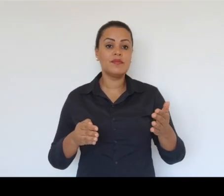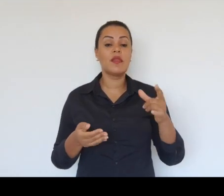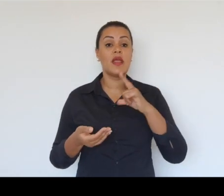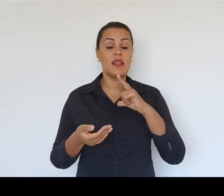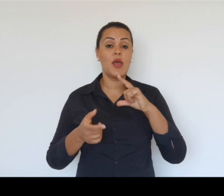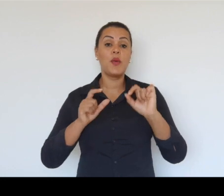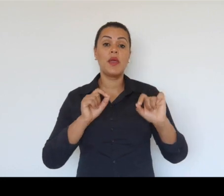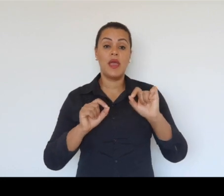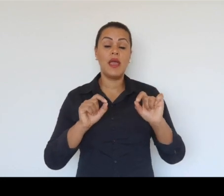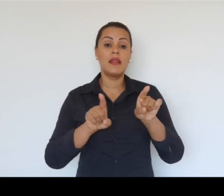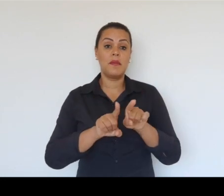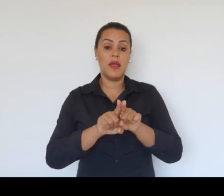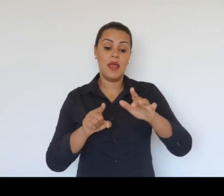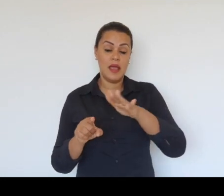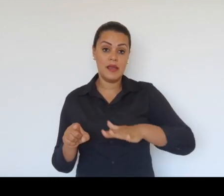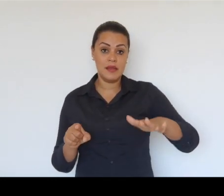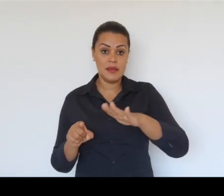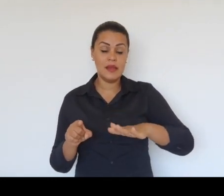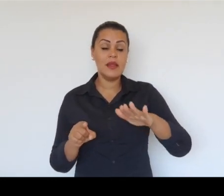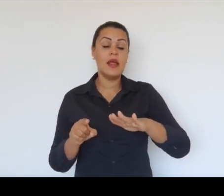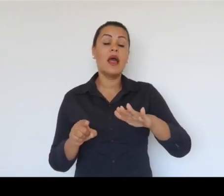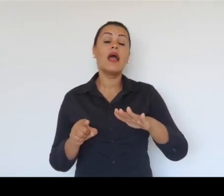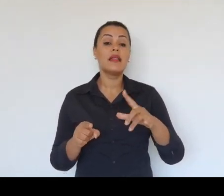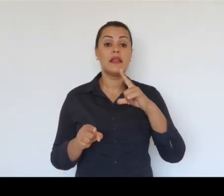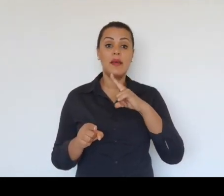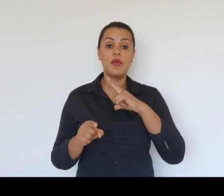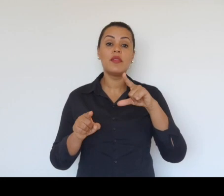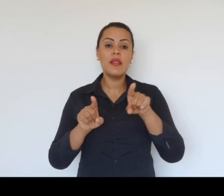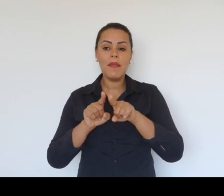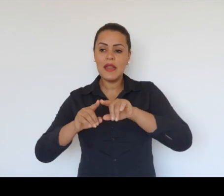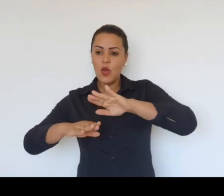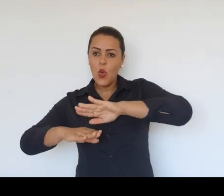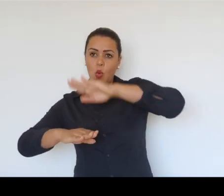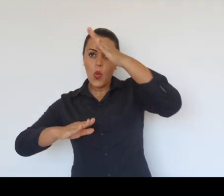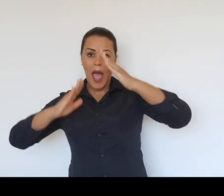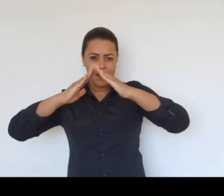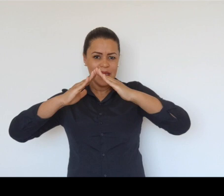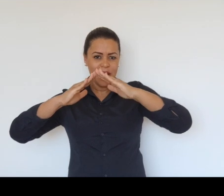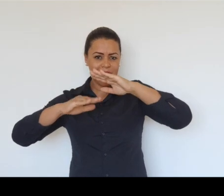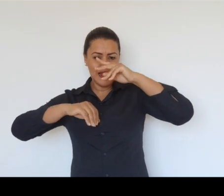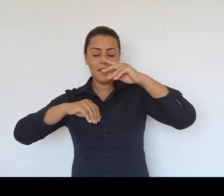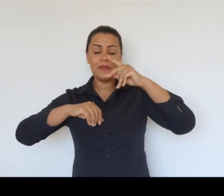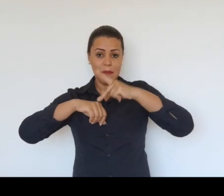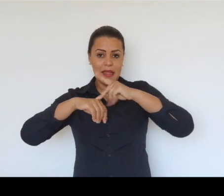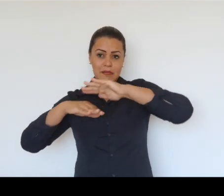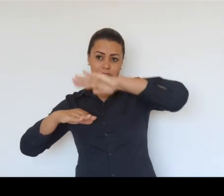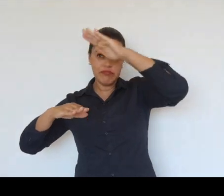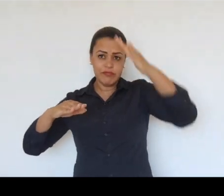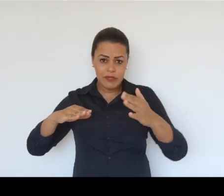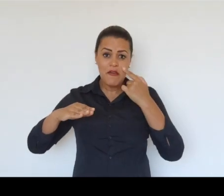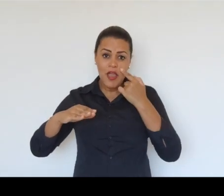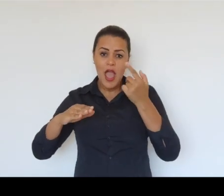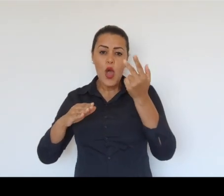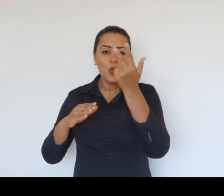Além da particularidade da instalação desse sambaqui em um abrigo, temos a pintura associada a esta ocupação. As figuras encontradas